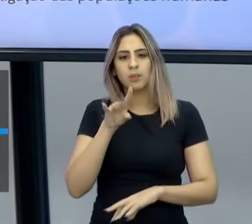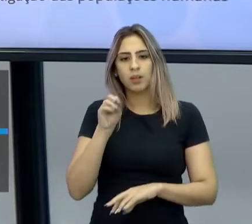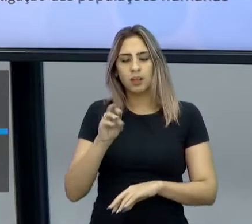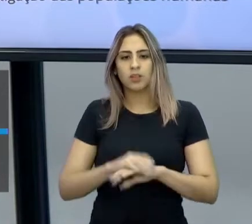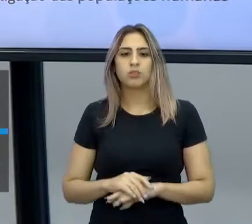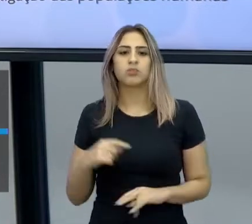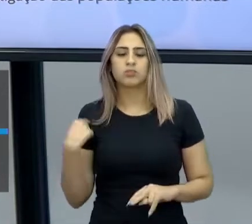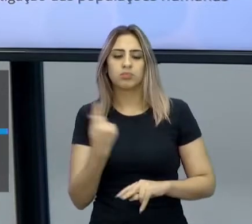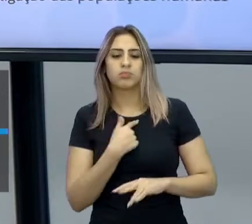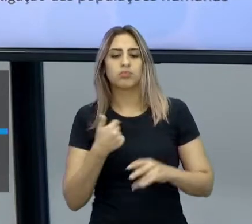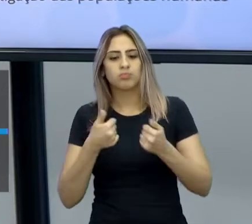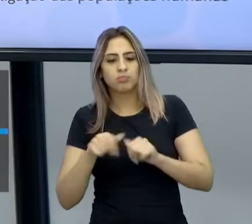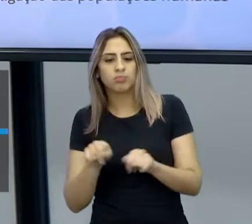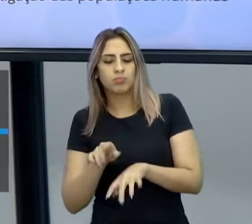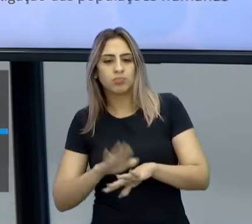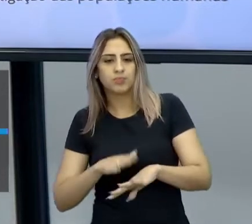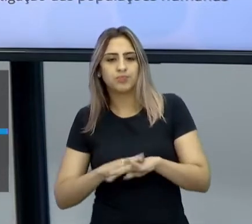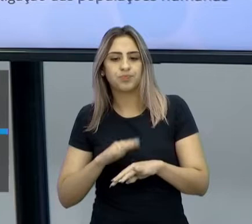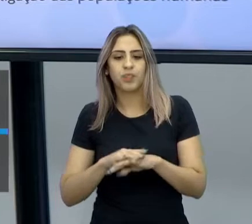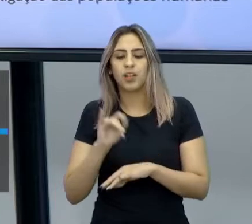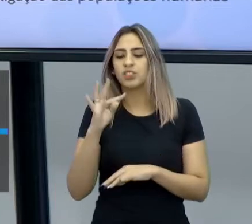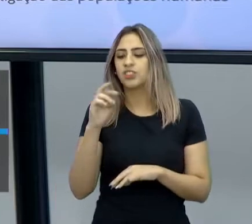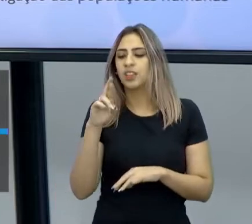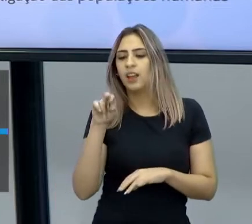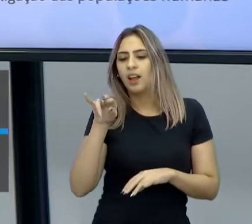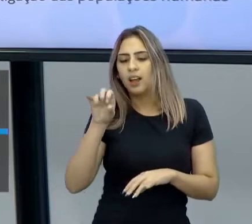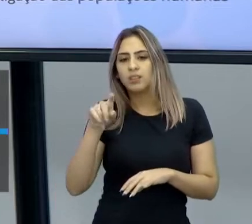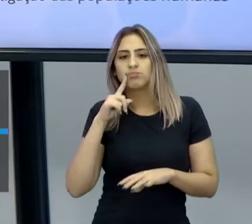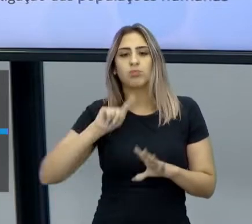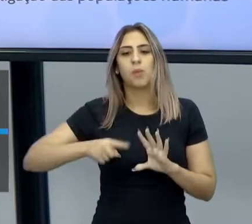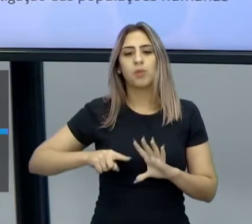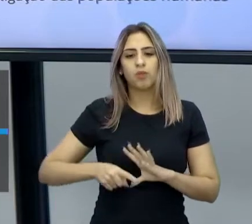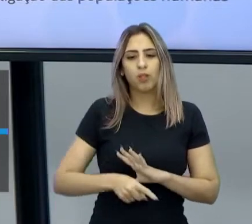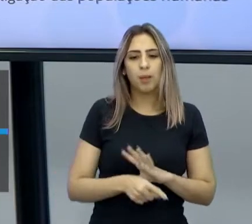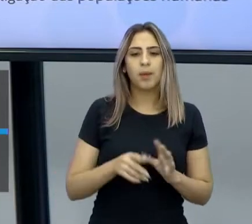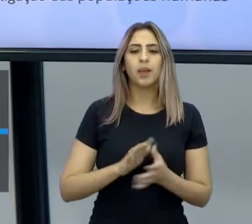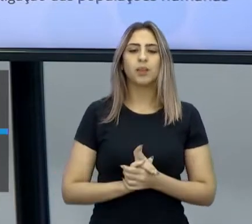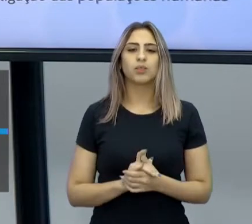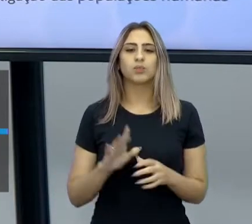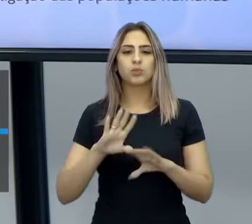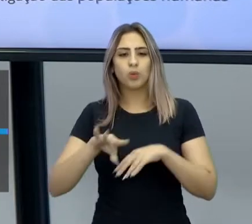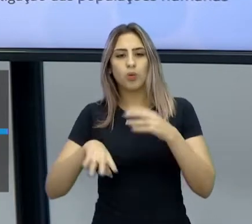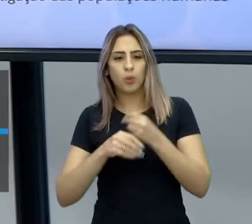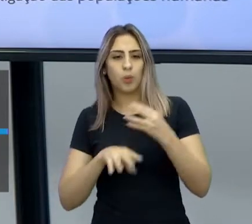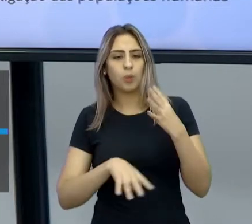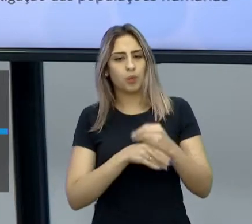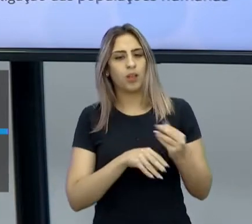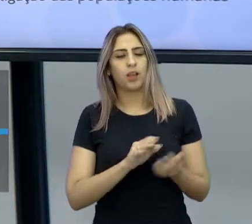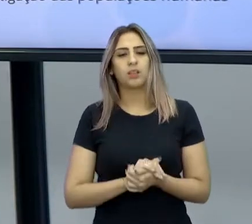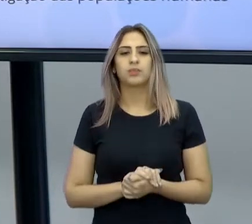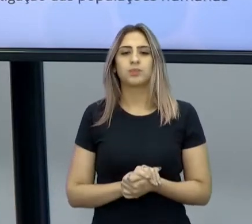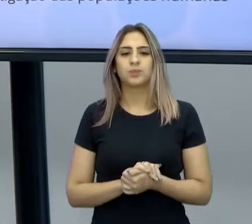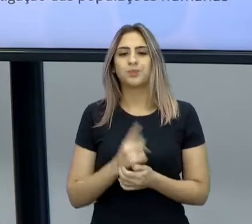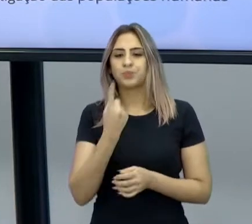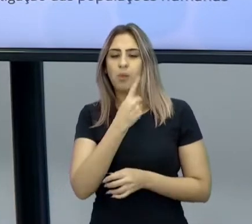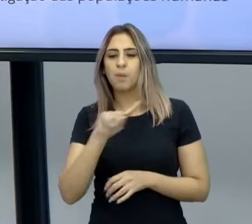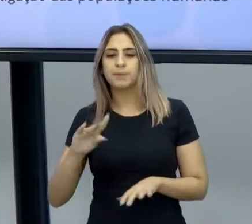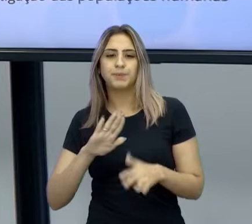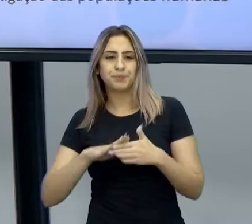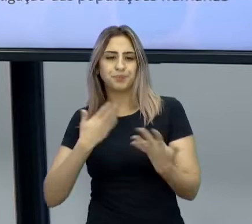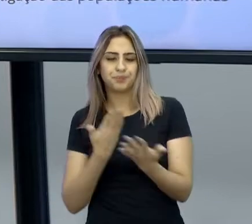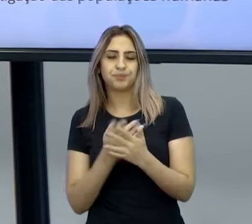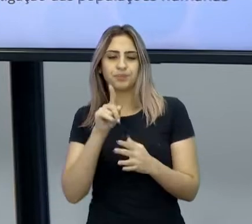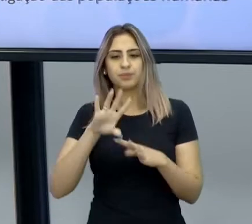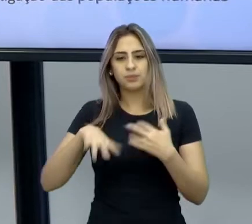médio, né? Estamos tratando aí dos itinerários, dos aprofundamentos, né? Do componentes. Última aula